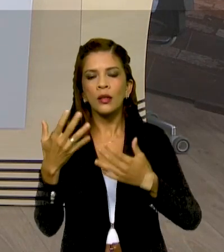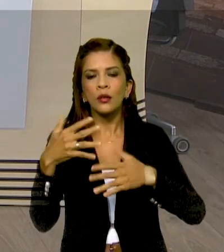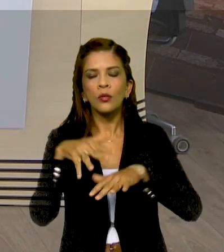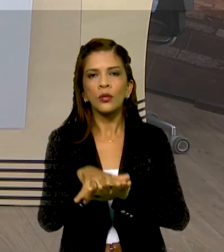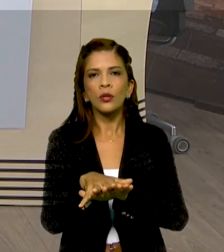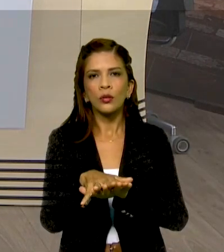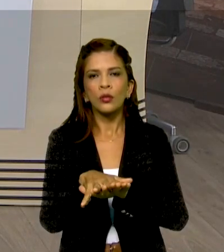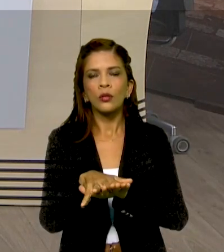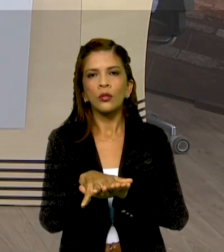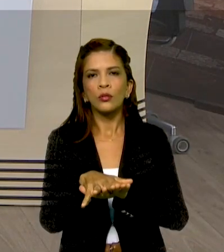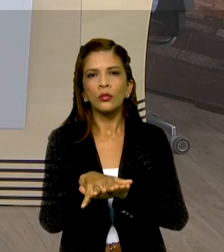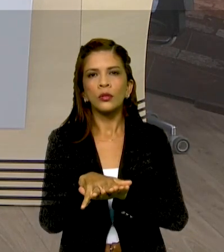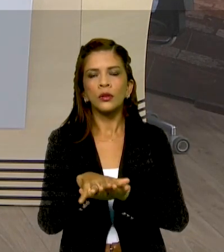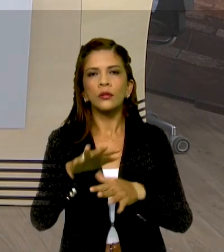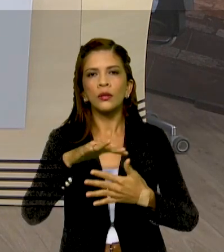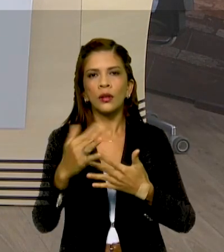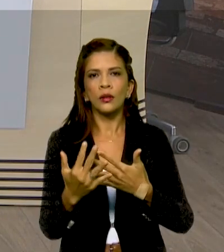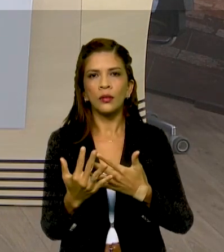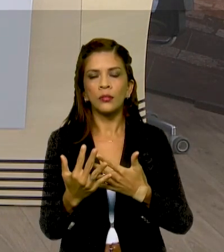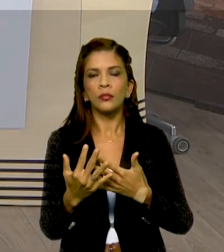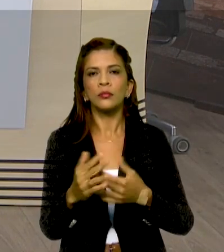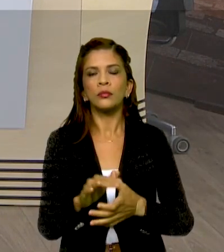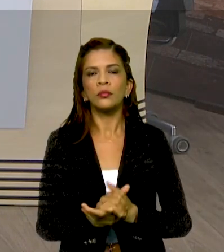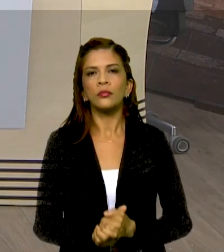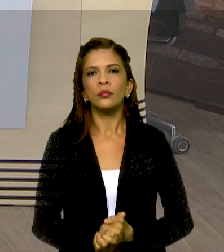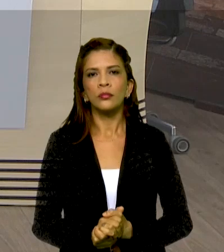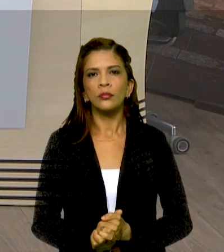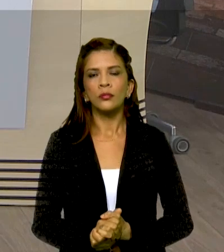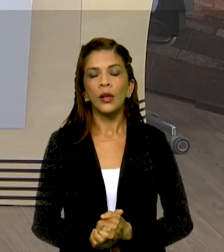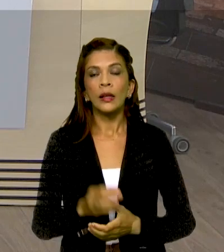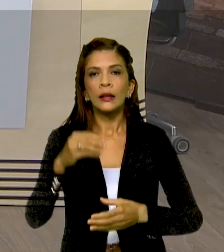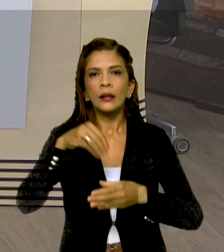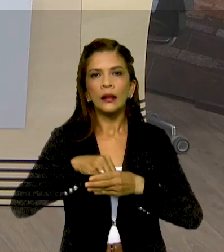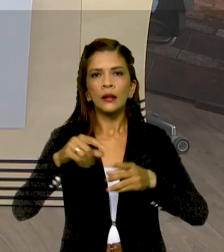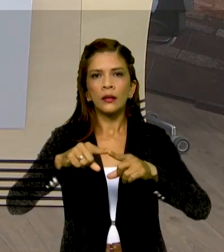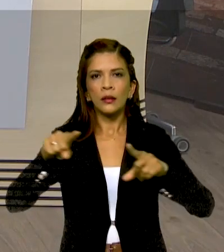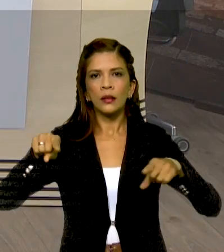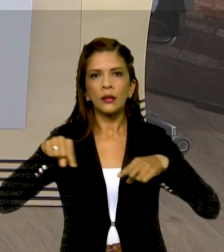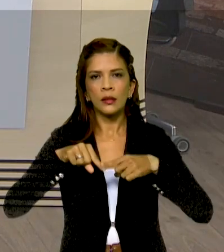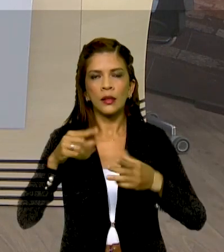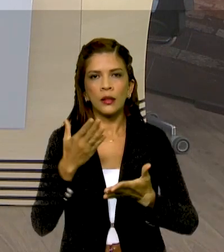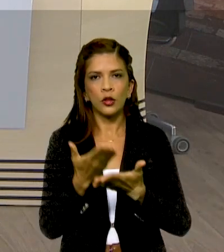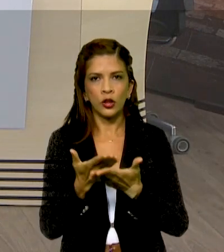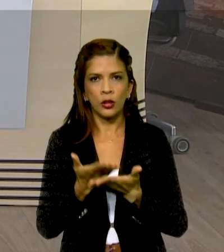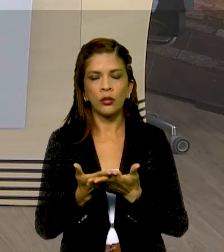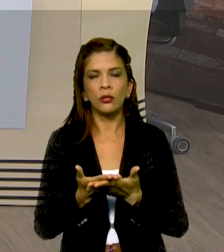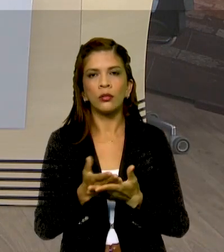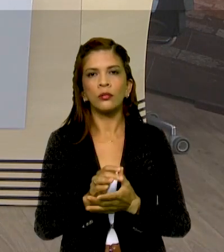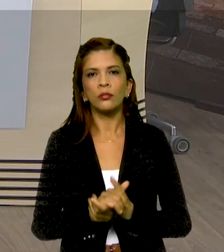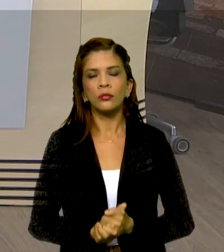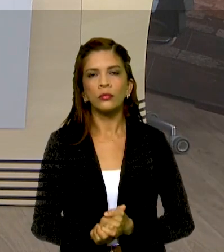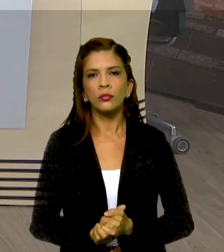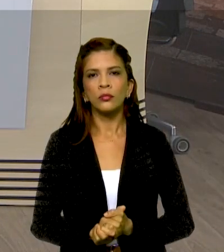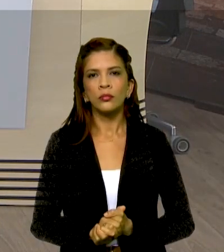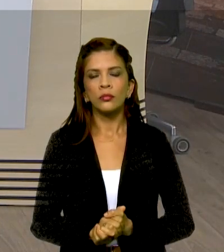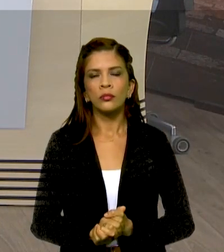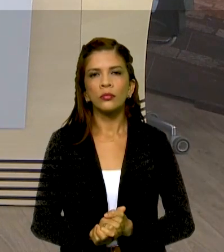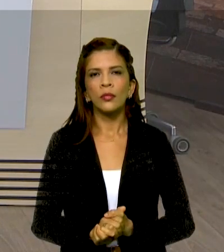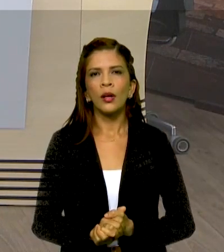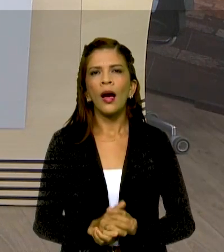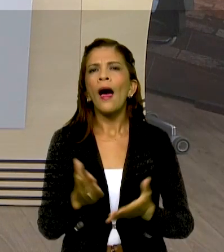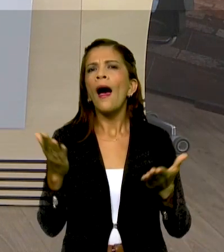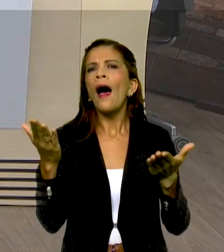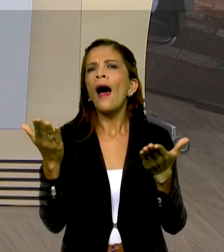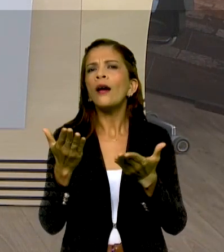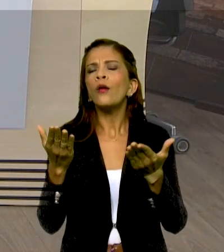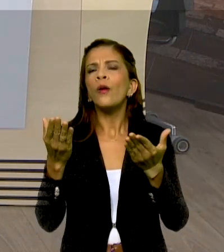da Libras, né, na sala de aula comum. E eu queria saber como é que está